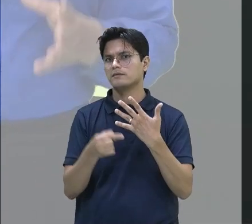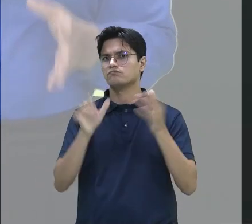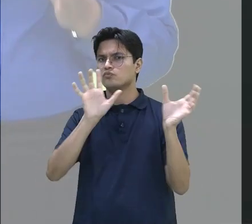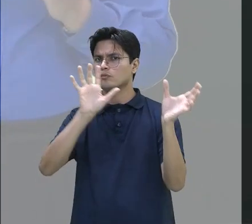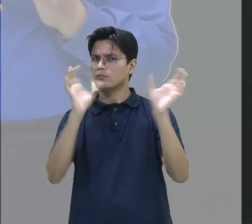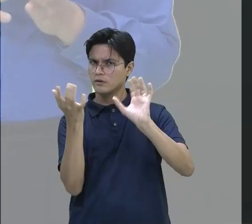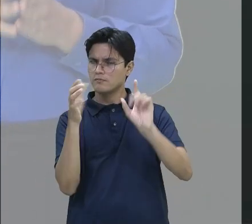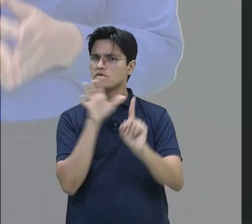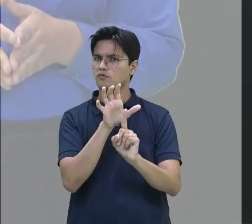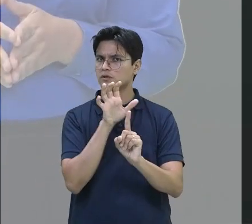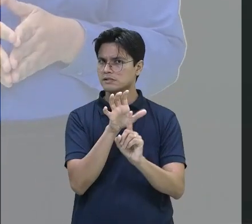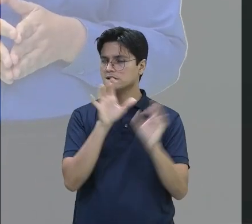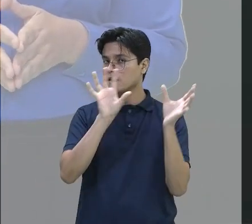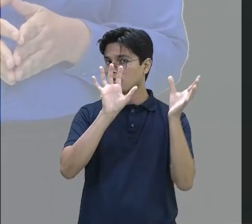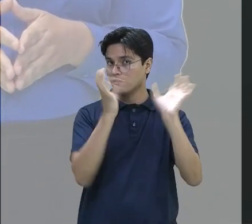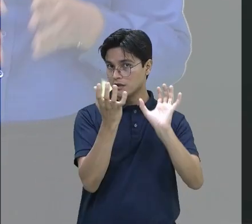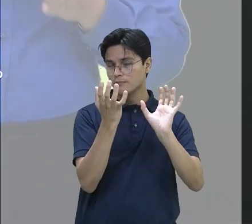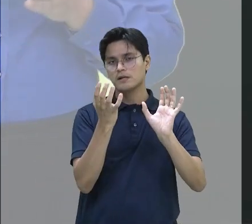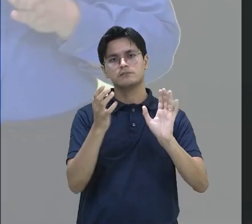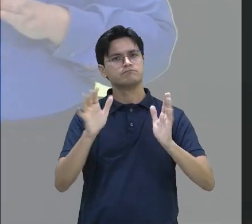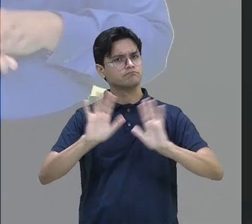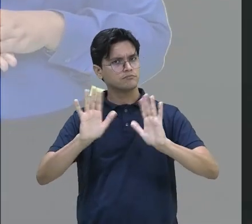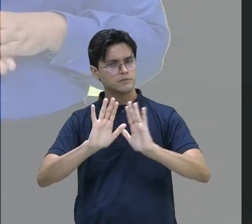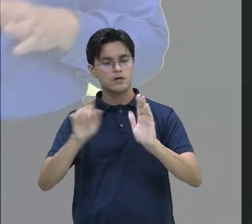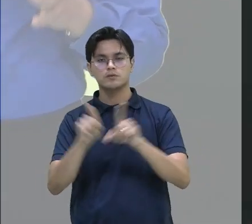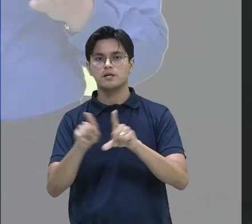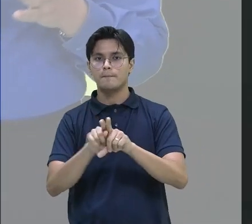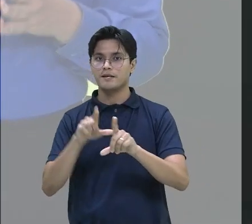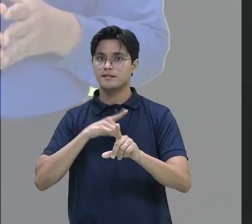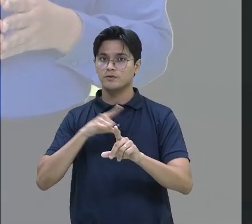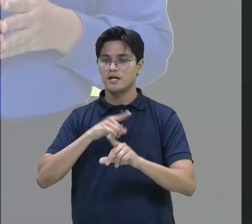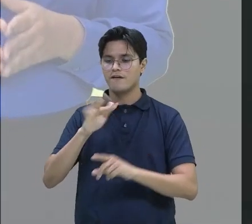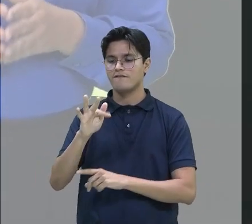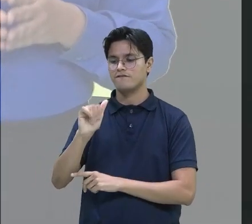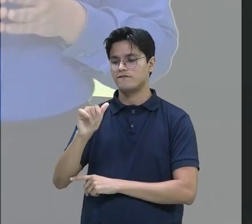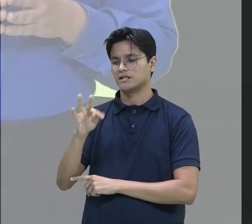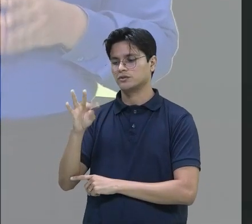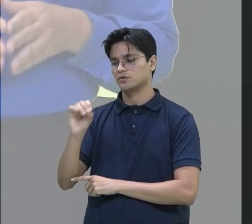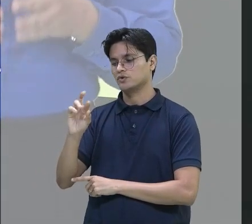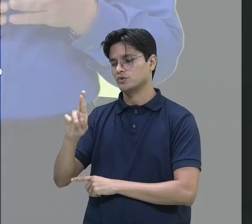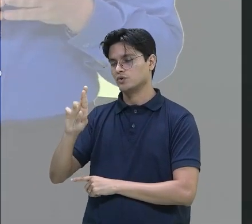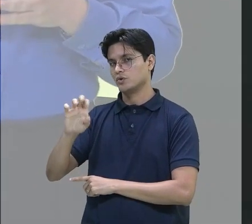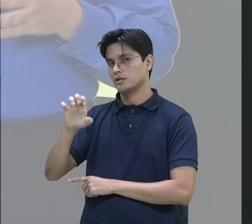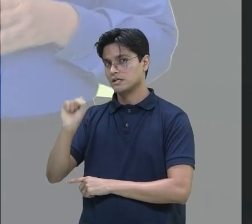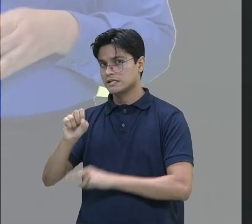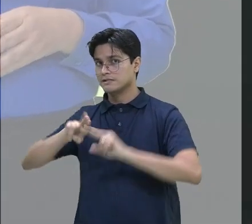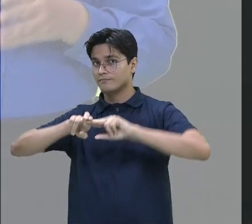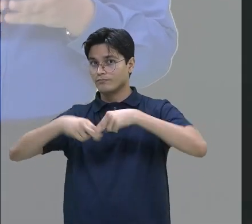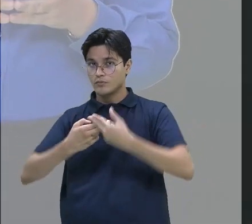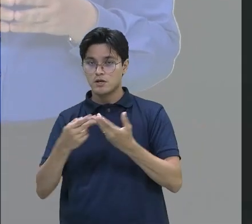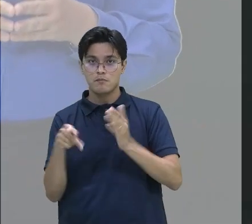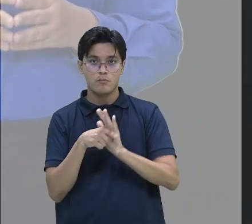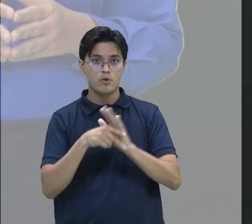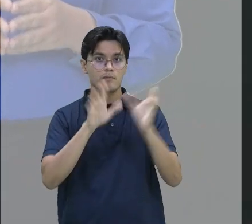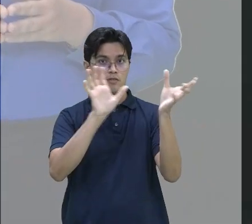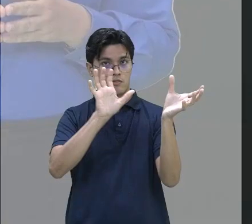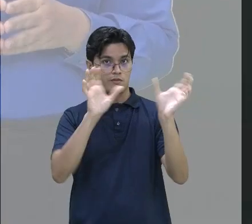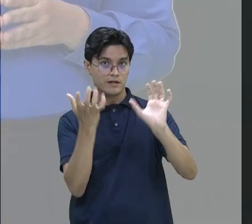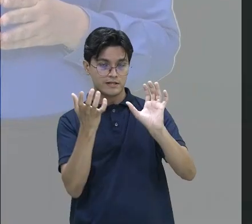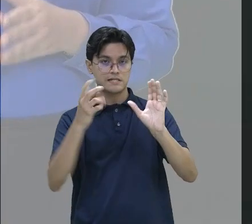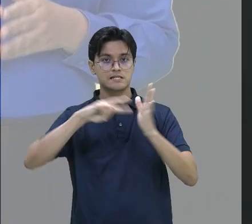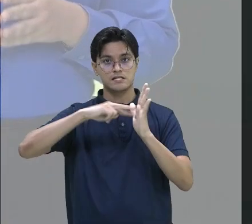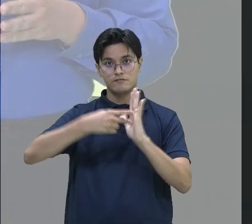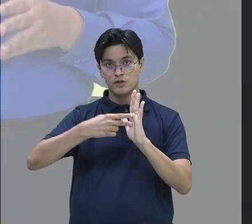Há também os fatores climáticos que correspondem às condições que provocam alteração ou